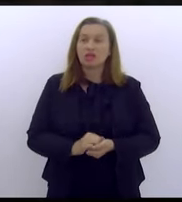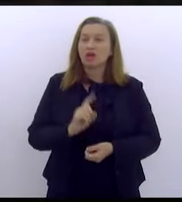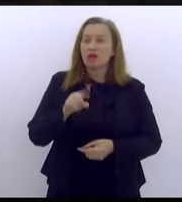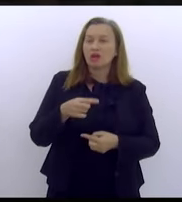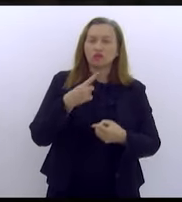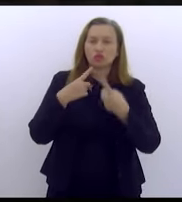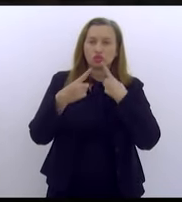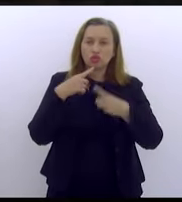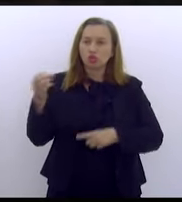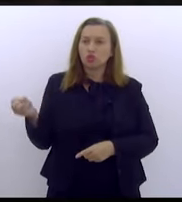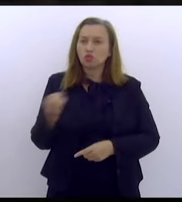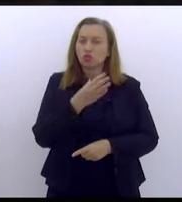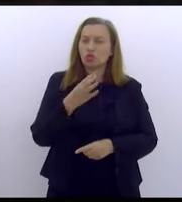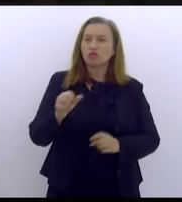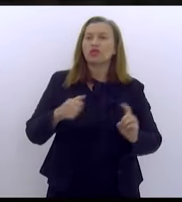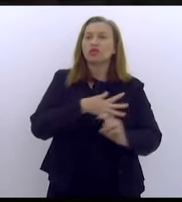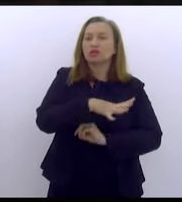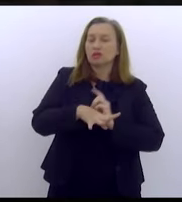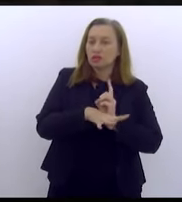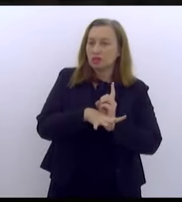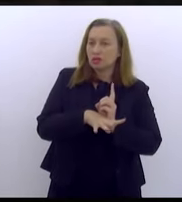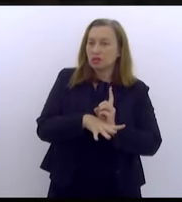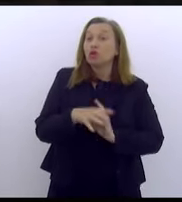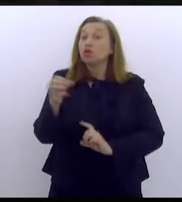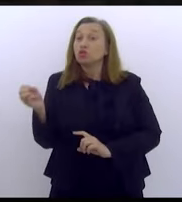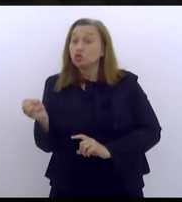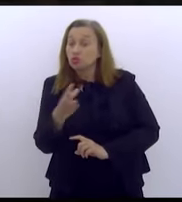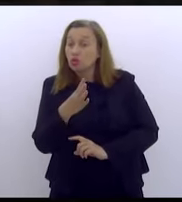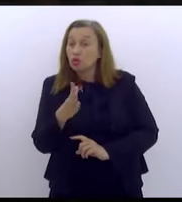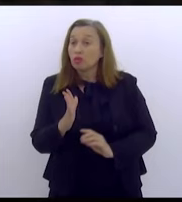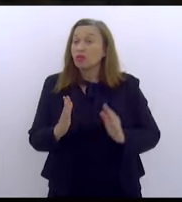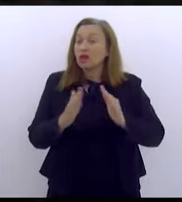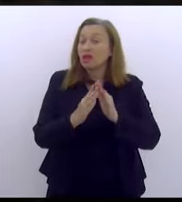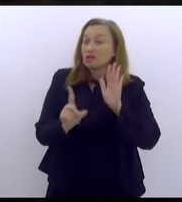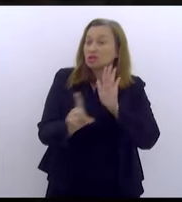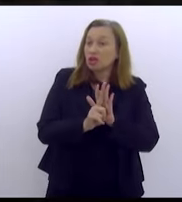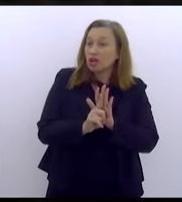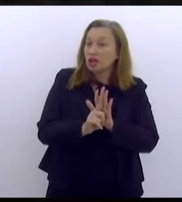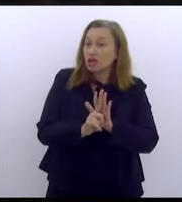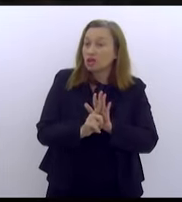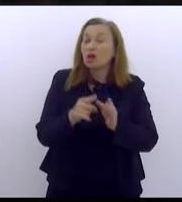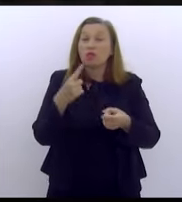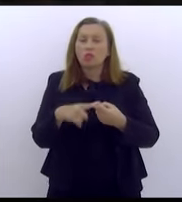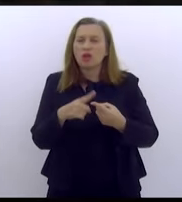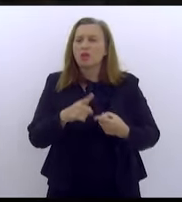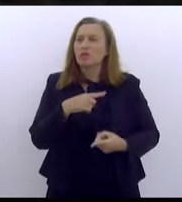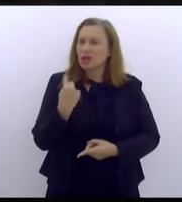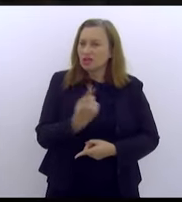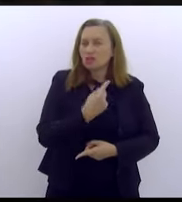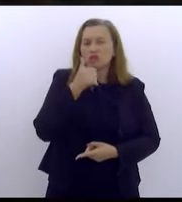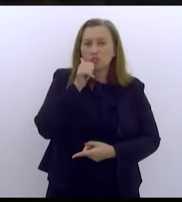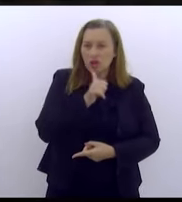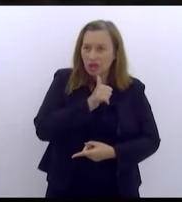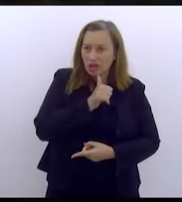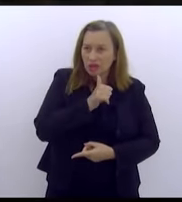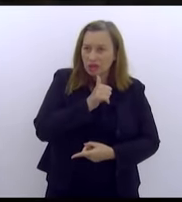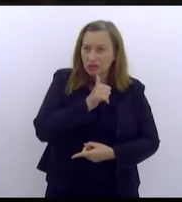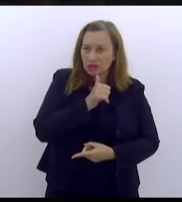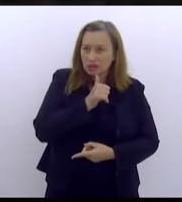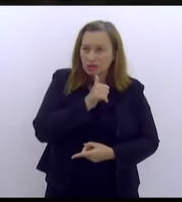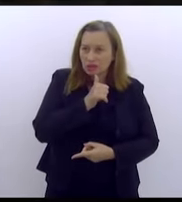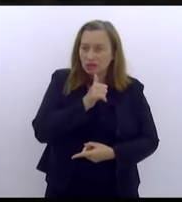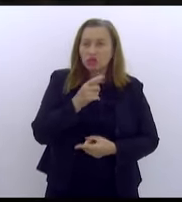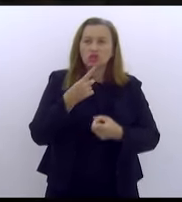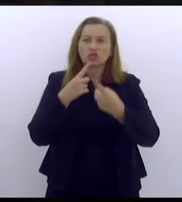debate novo na nossa sociedade, novo para as casas legislativas, porque para nós, mulheres, fazemos